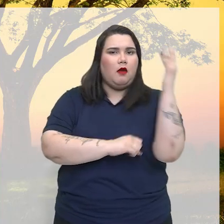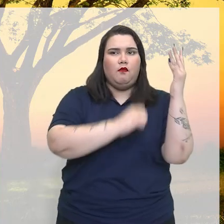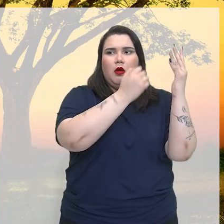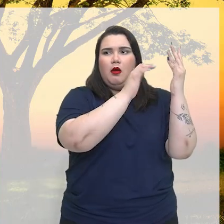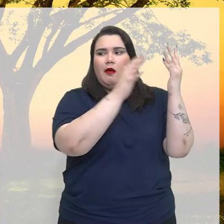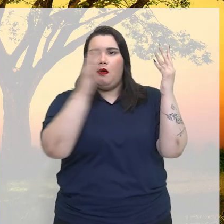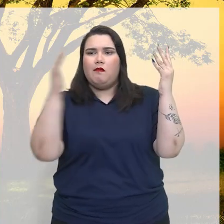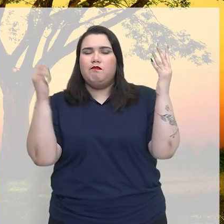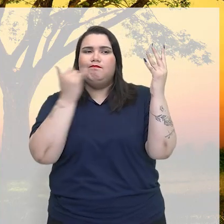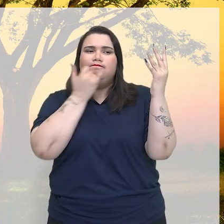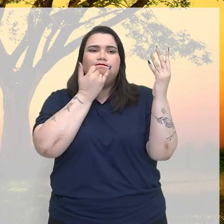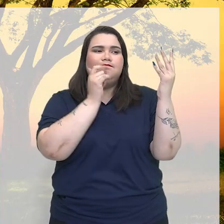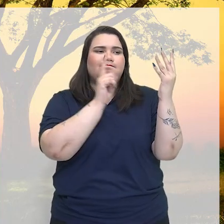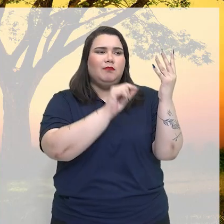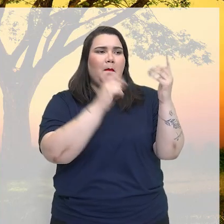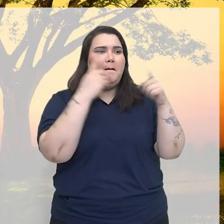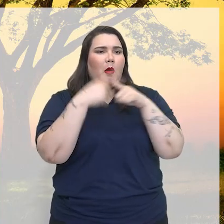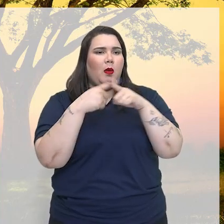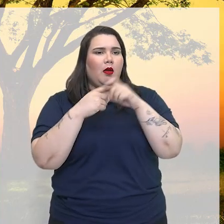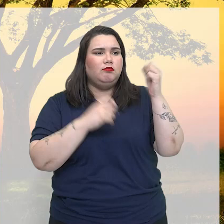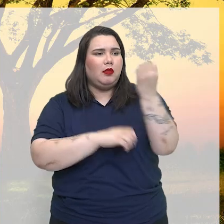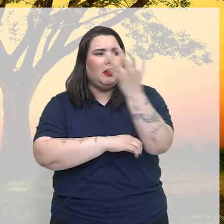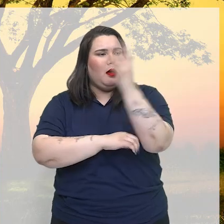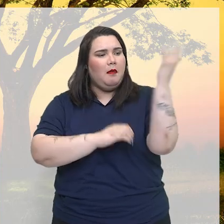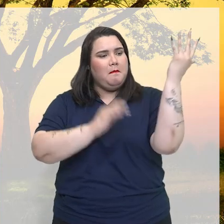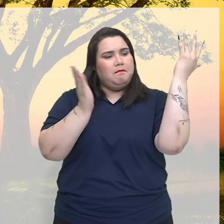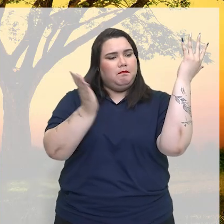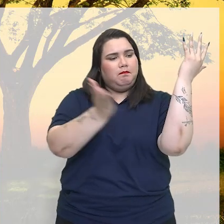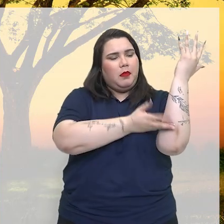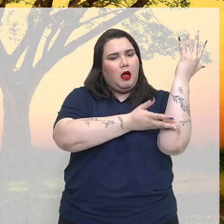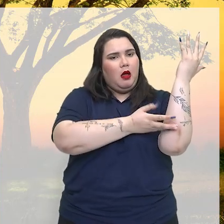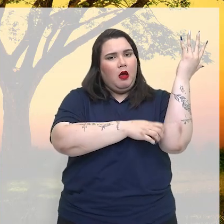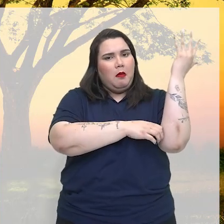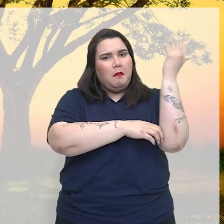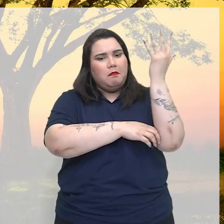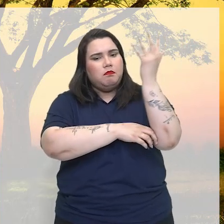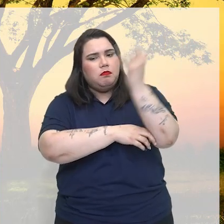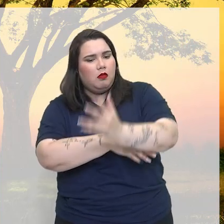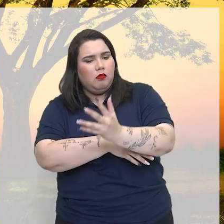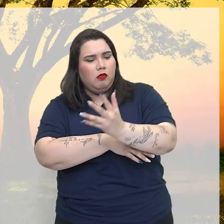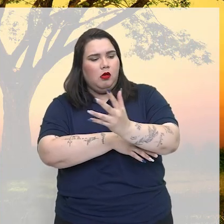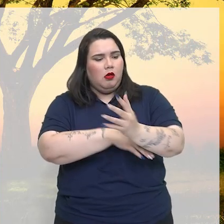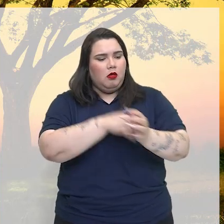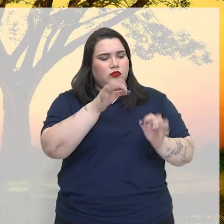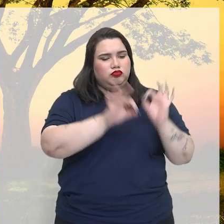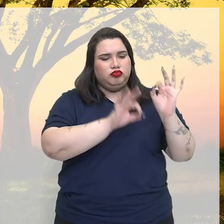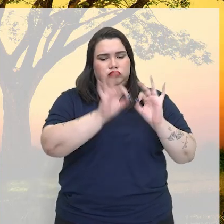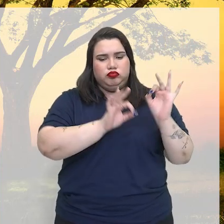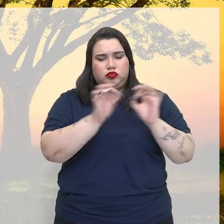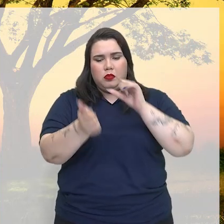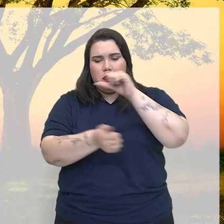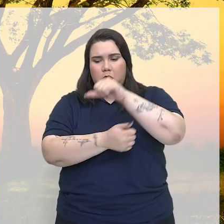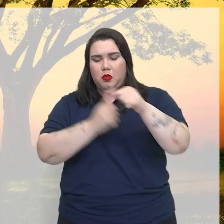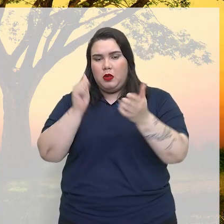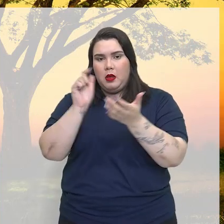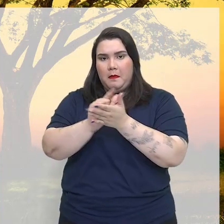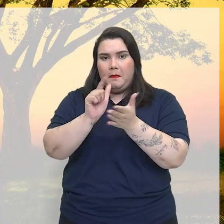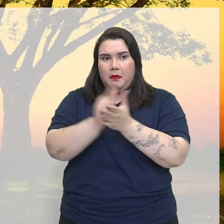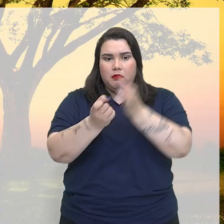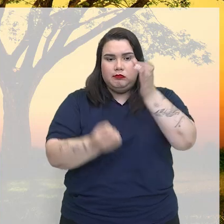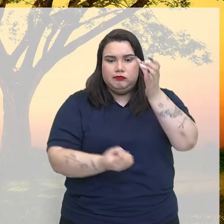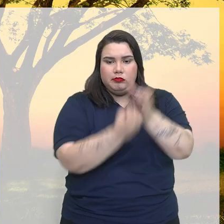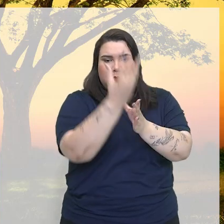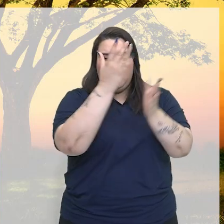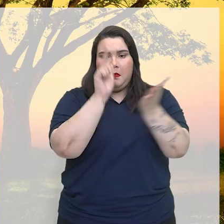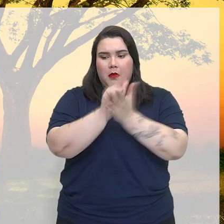árvores pelo papel em que planto palavras de pedras regadas de pranto. O que ela quis dizer?